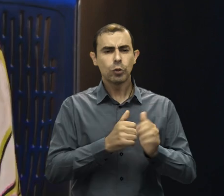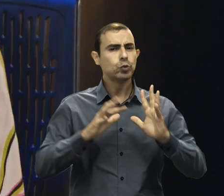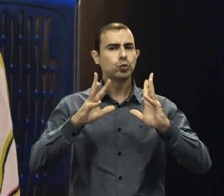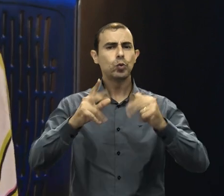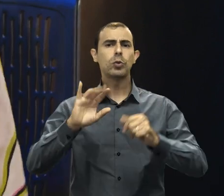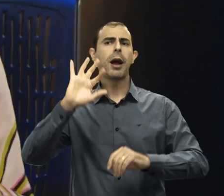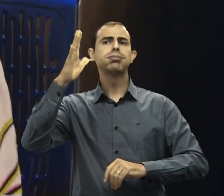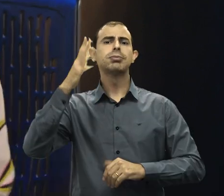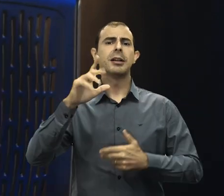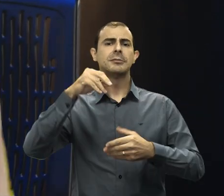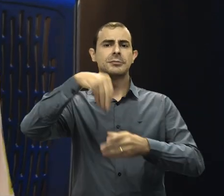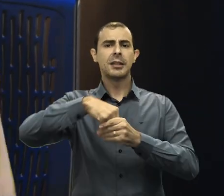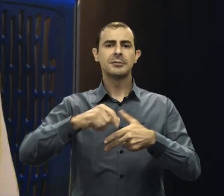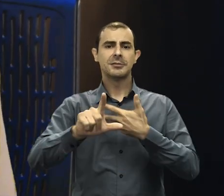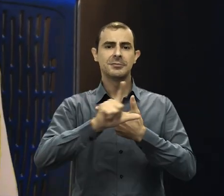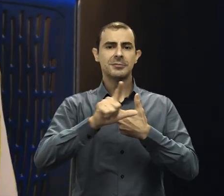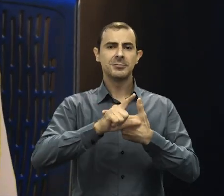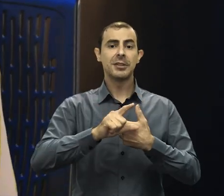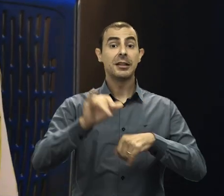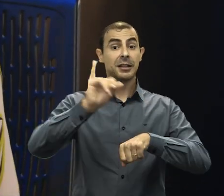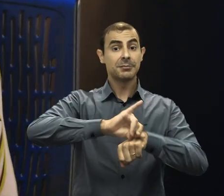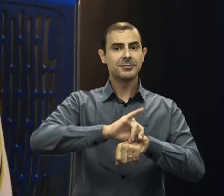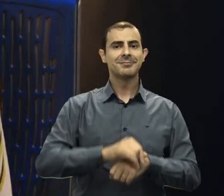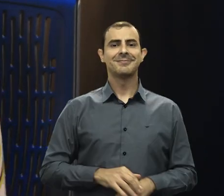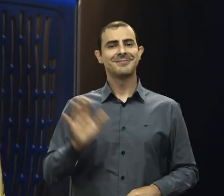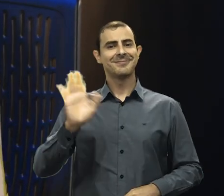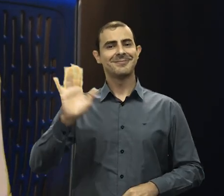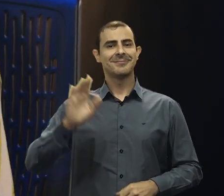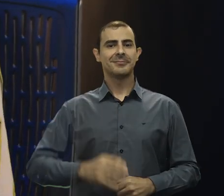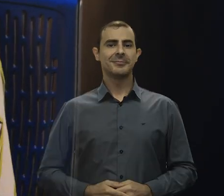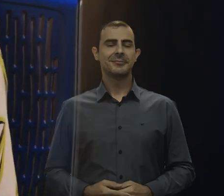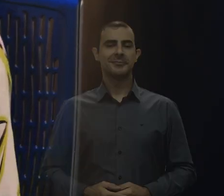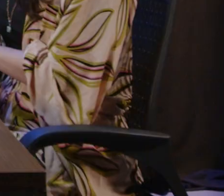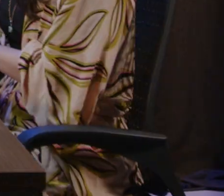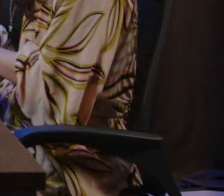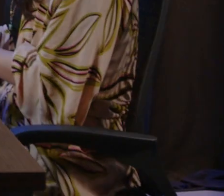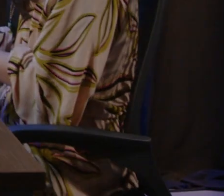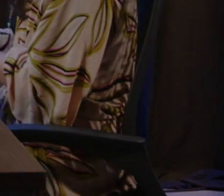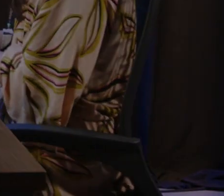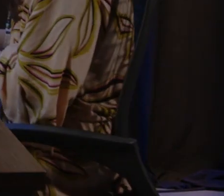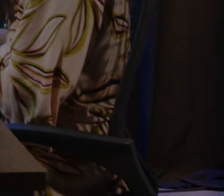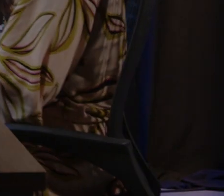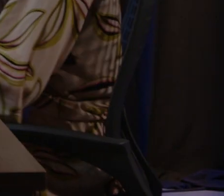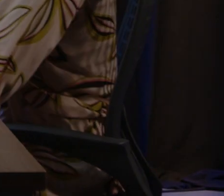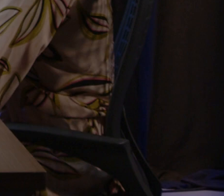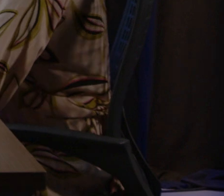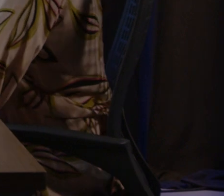tudo que rola no Legislativo da capital. E até mais!